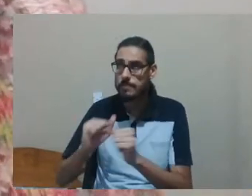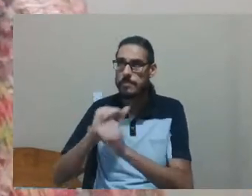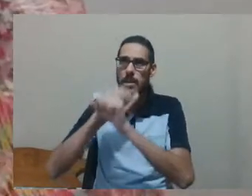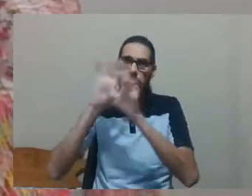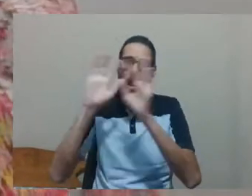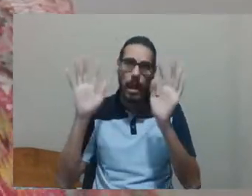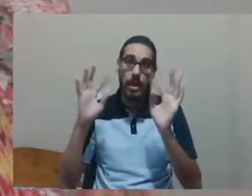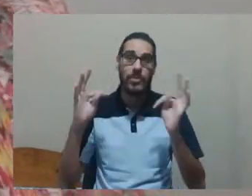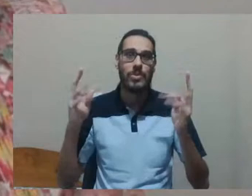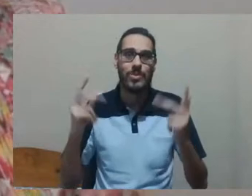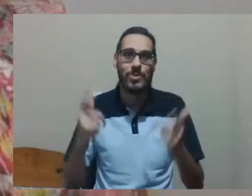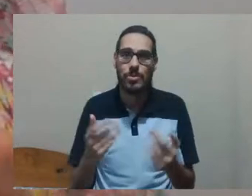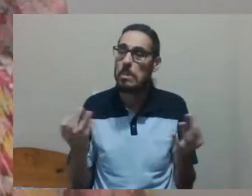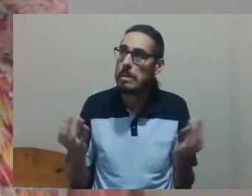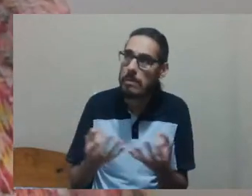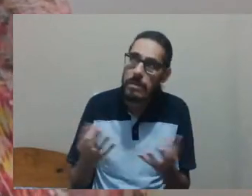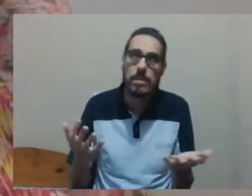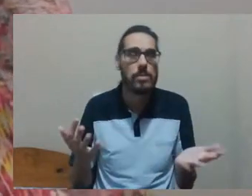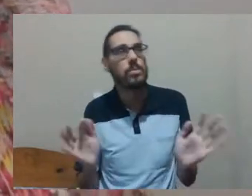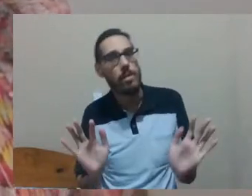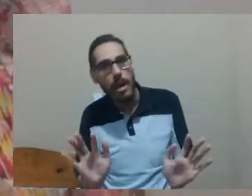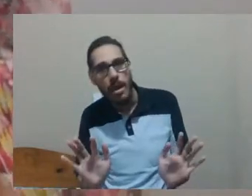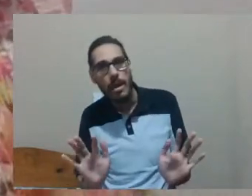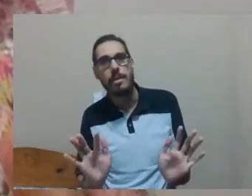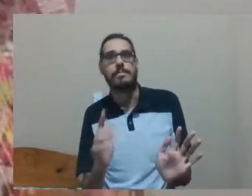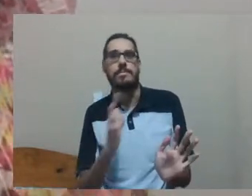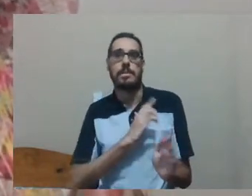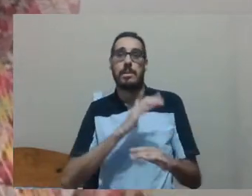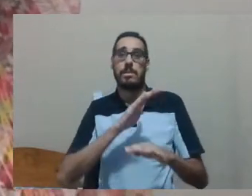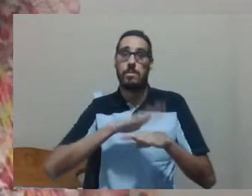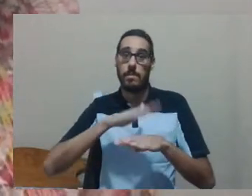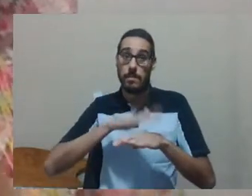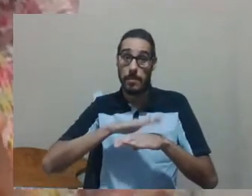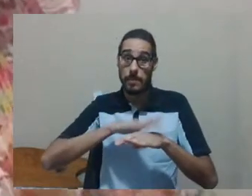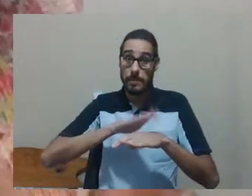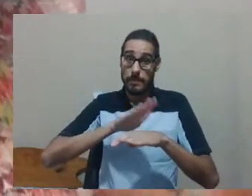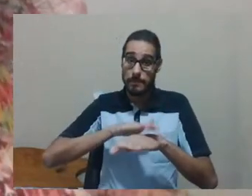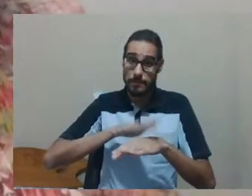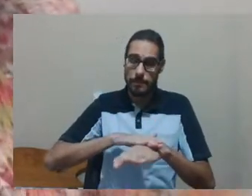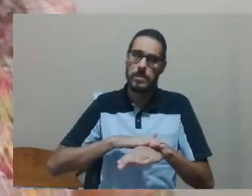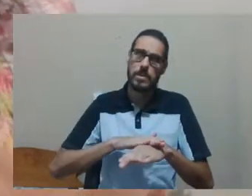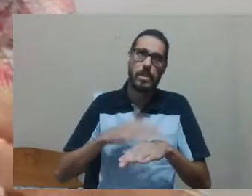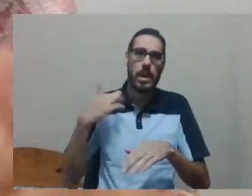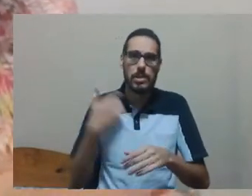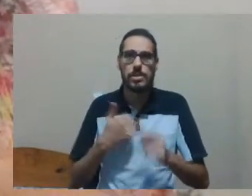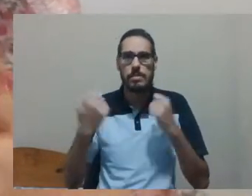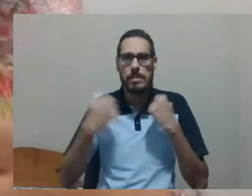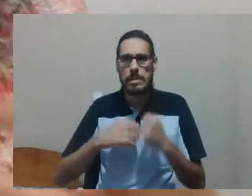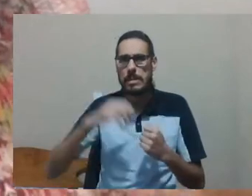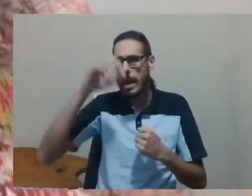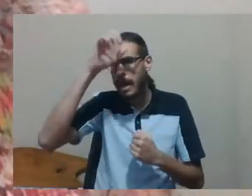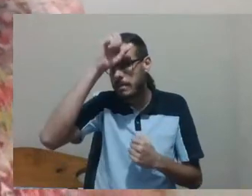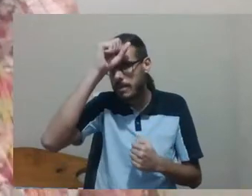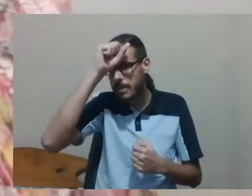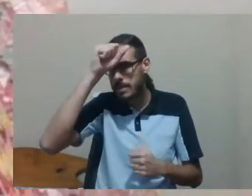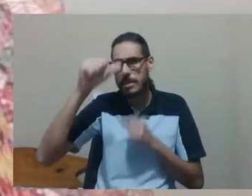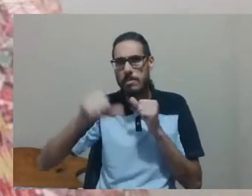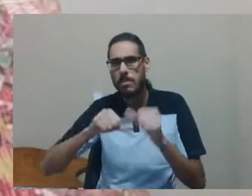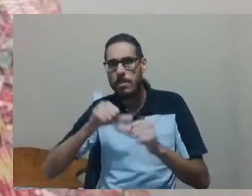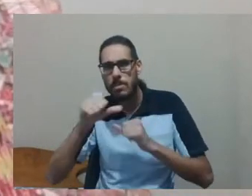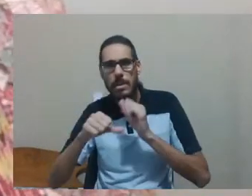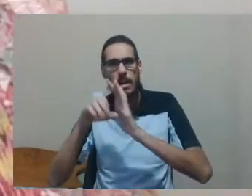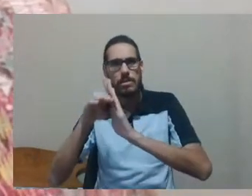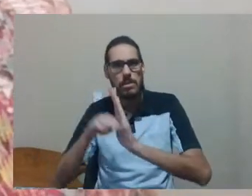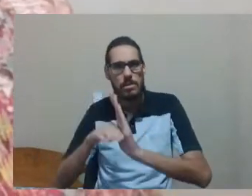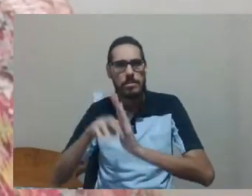é perfeito, existe um momento em que você precisa aprender, mudar procedimentos e